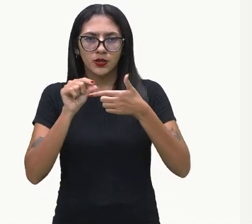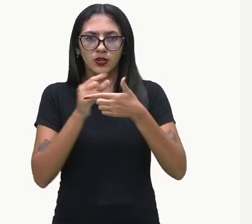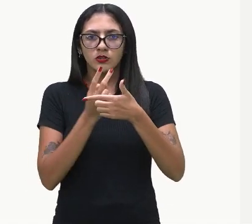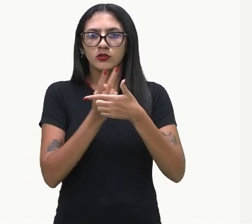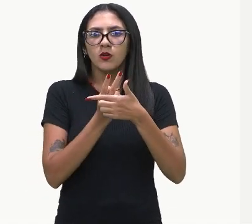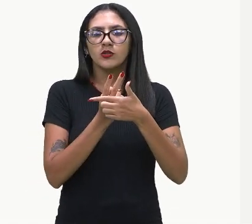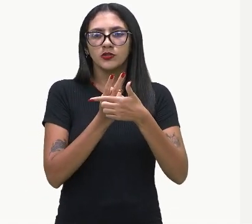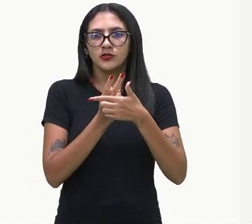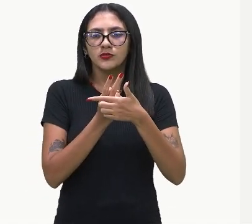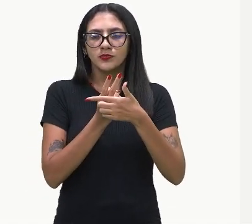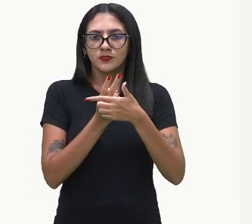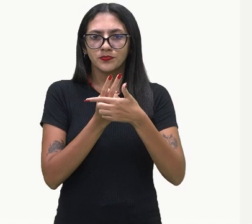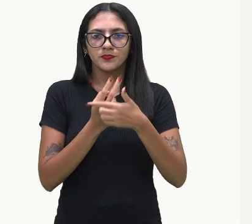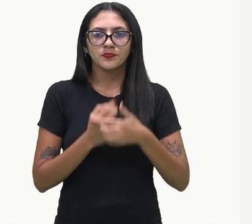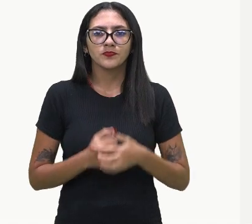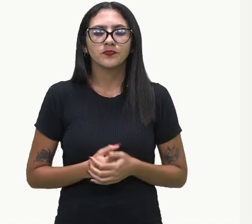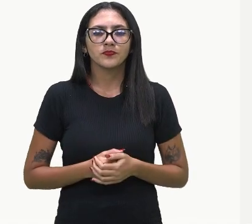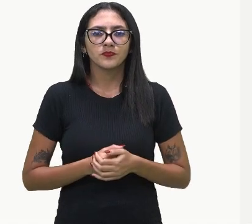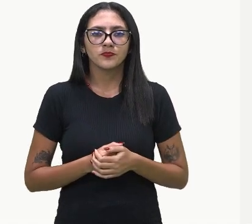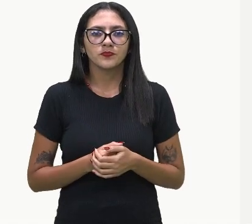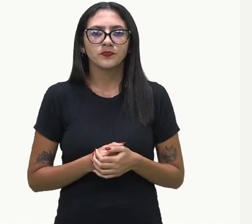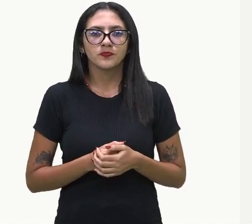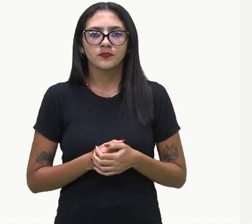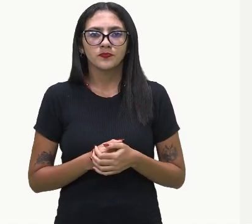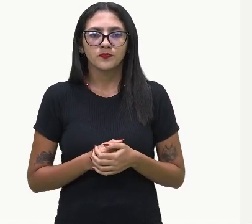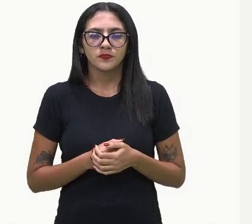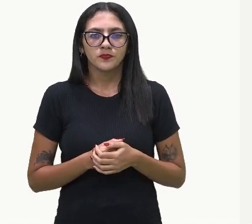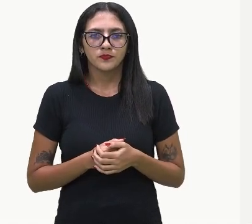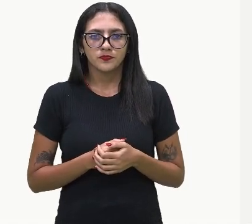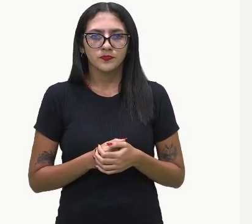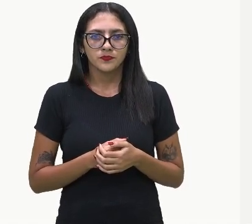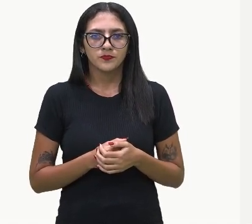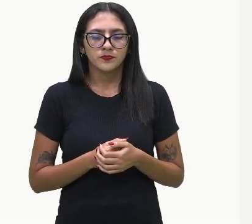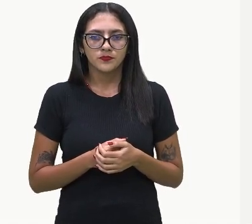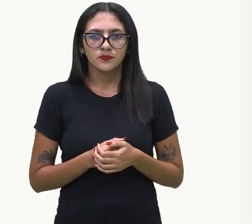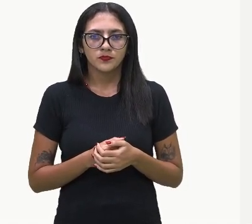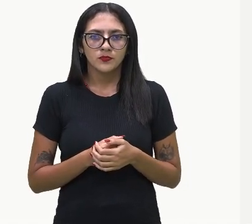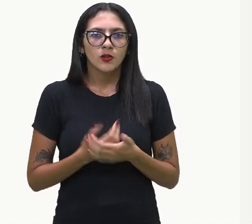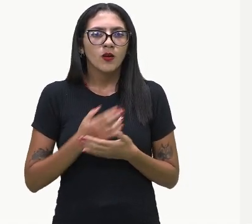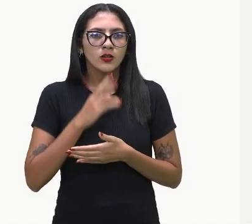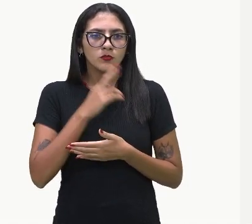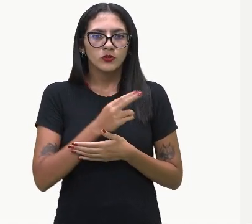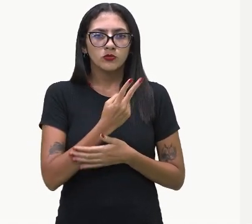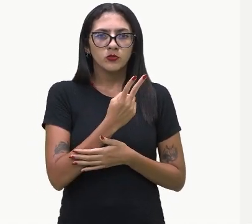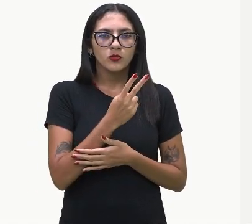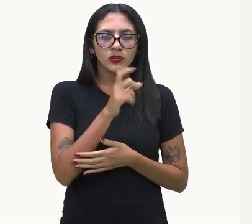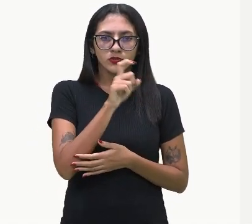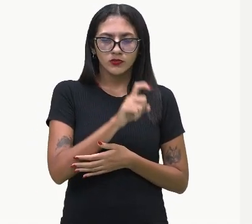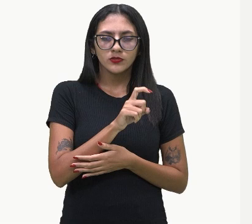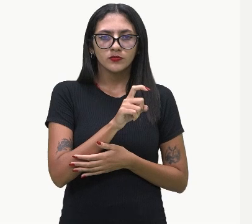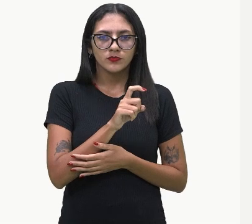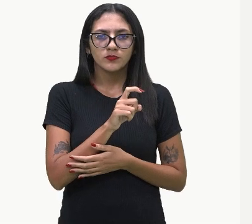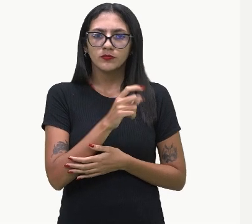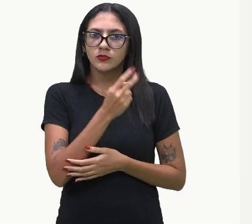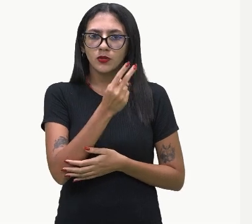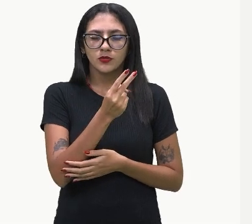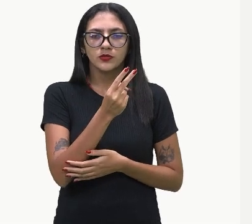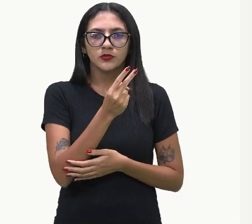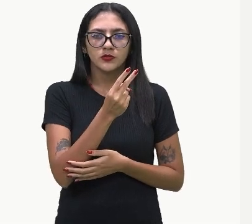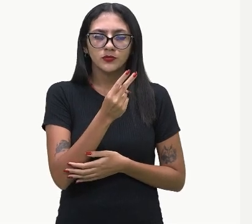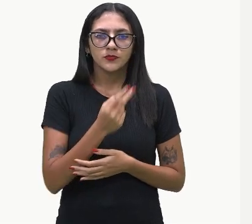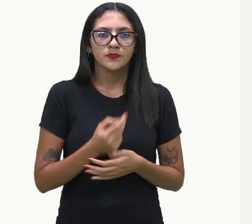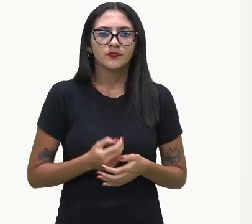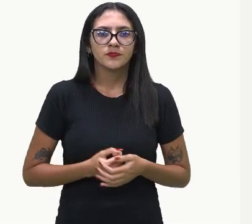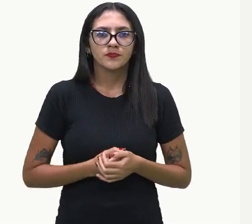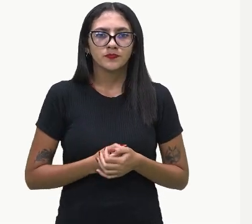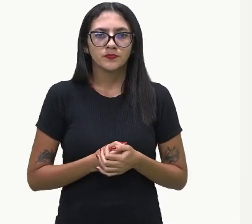x. Aqui é 2 vezes x. Quanto é o x? 2. E quanto é 2 vezes